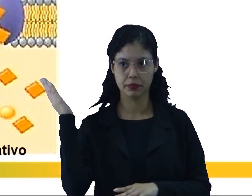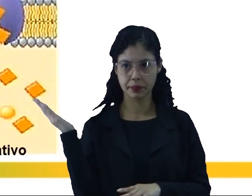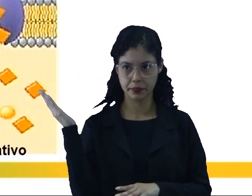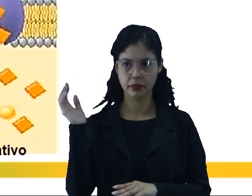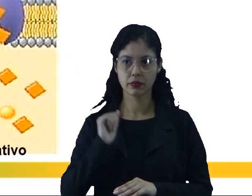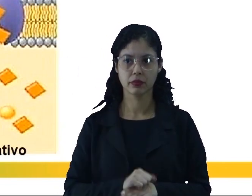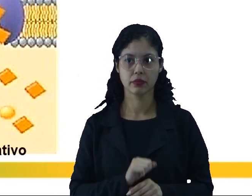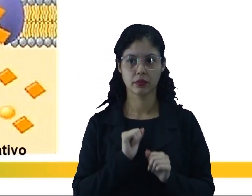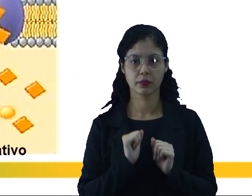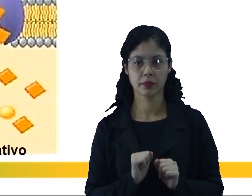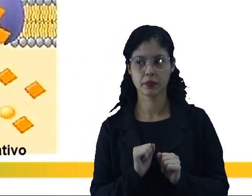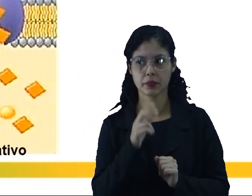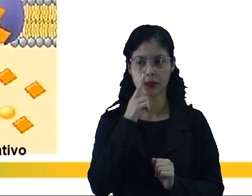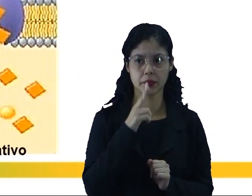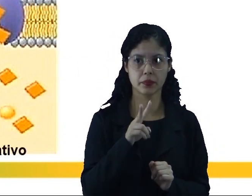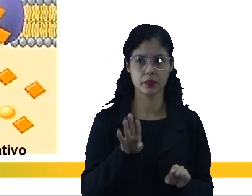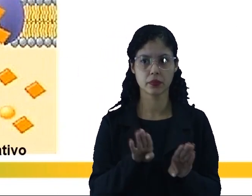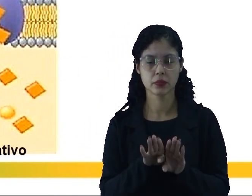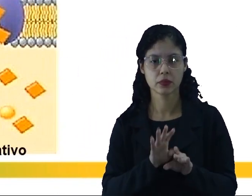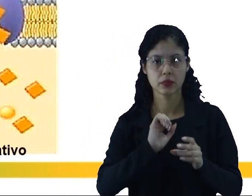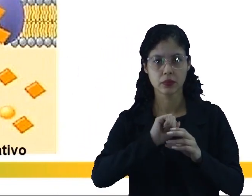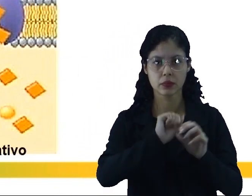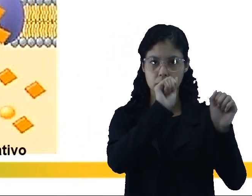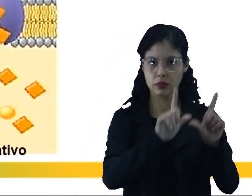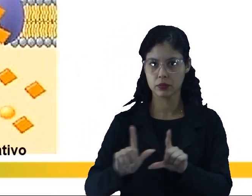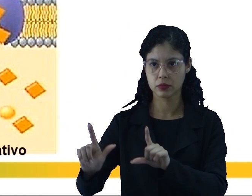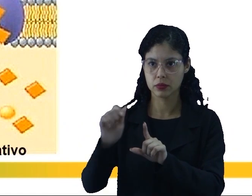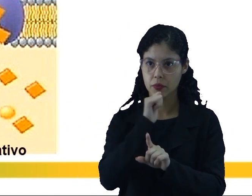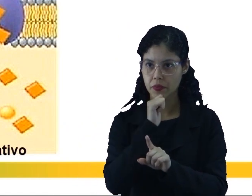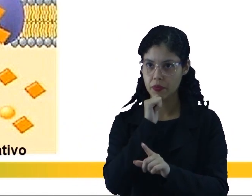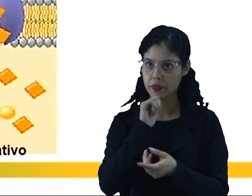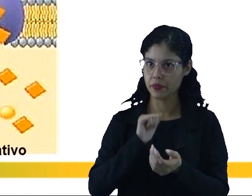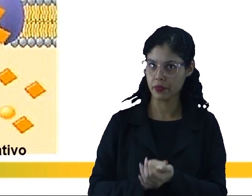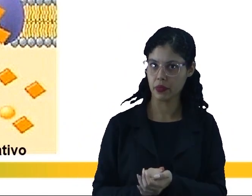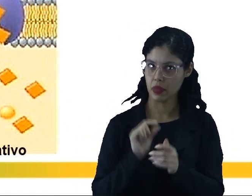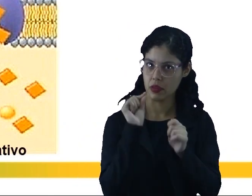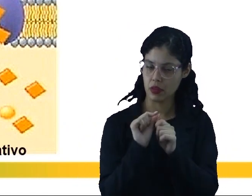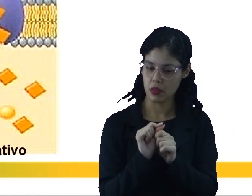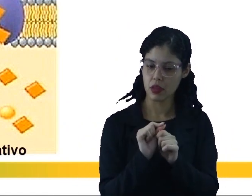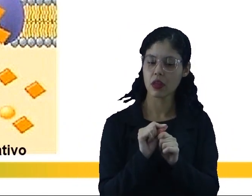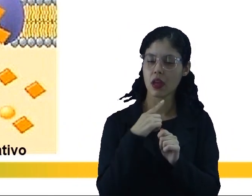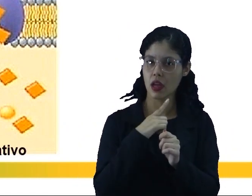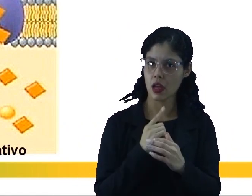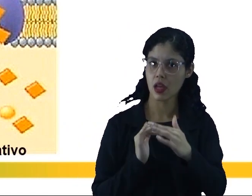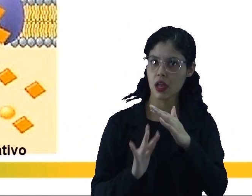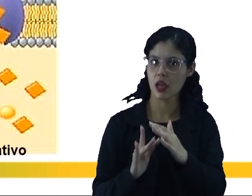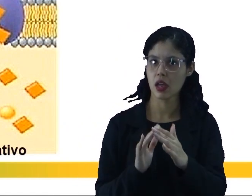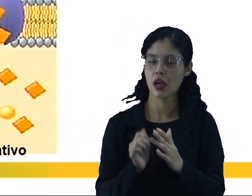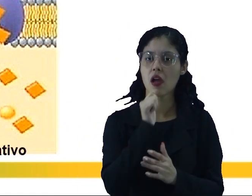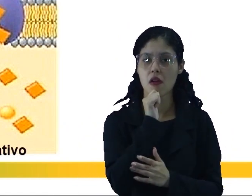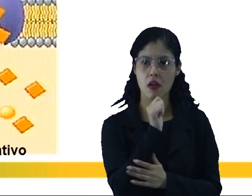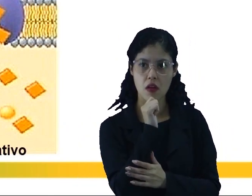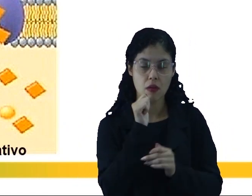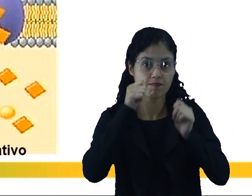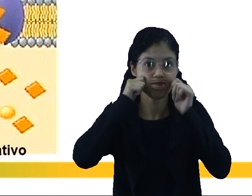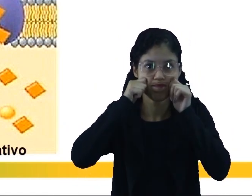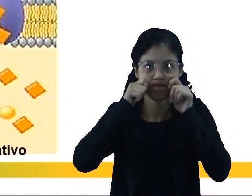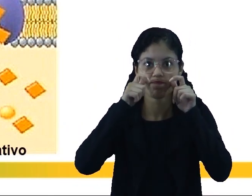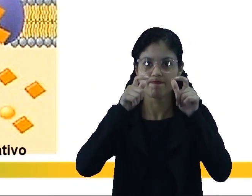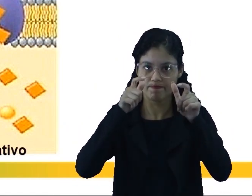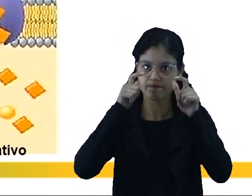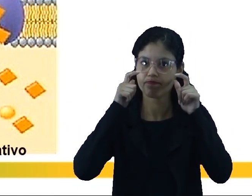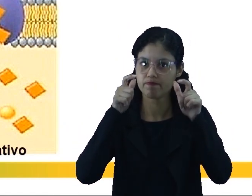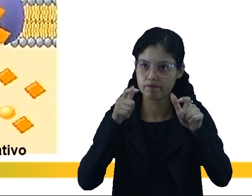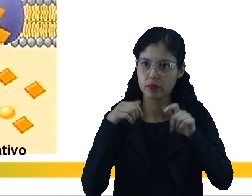aqui a gente pode ver no slide a parte dos transportes que vão ser realizados a partir da membrana plasmática. E atenção muito